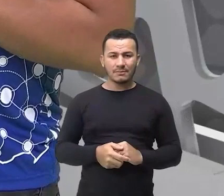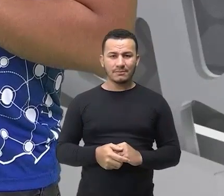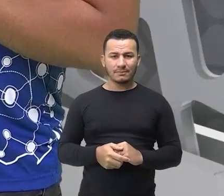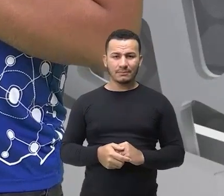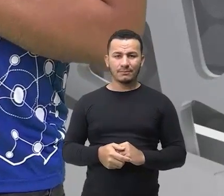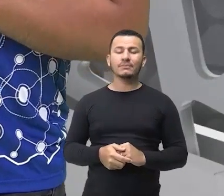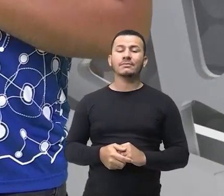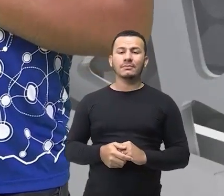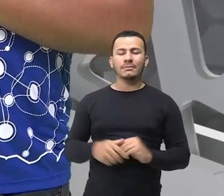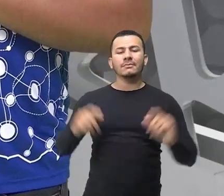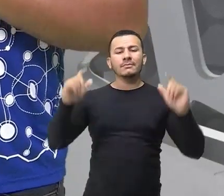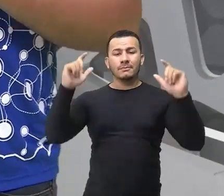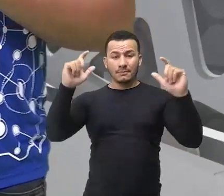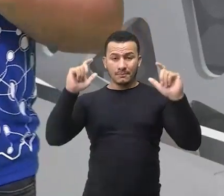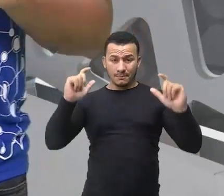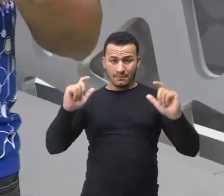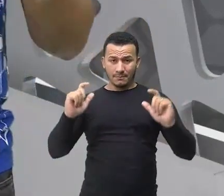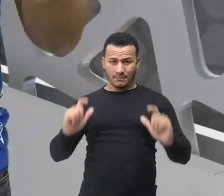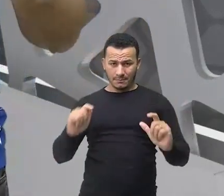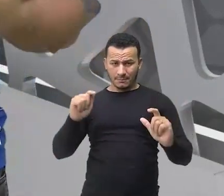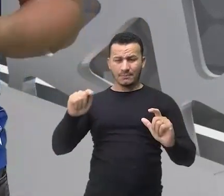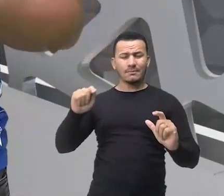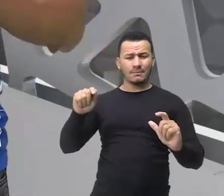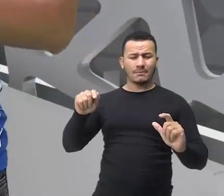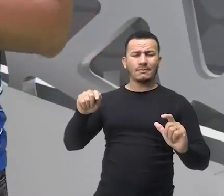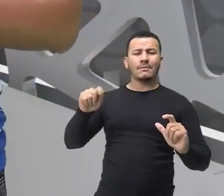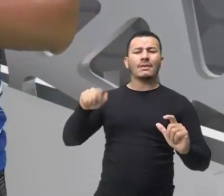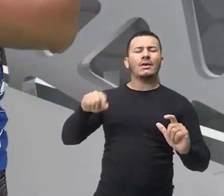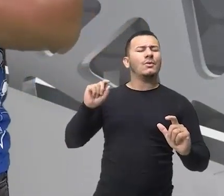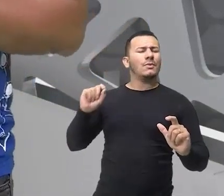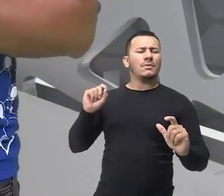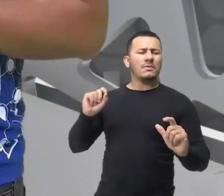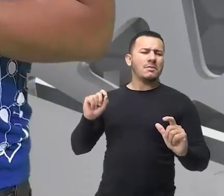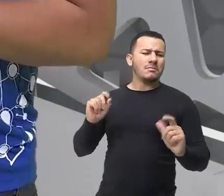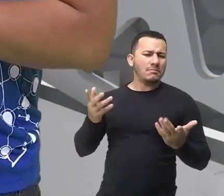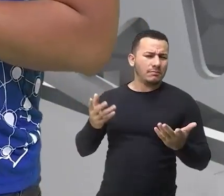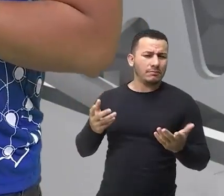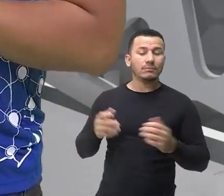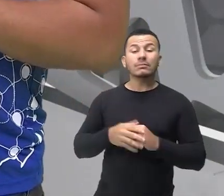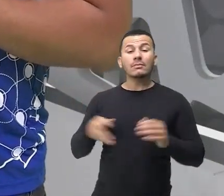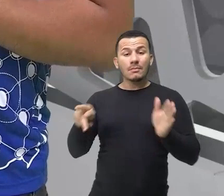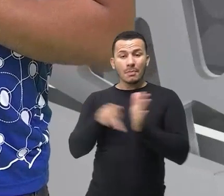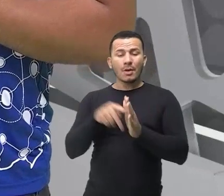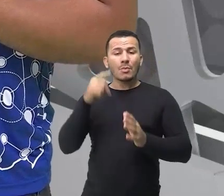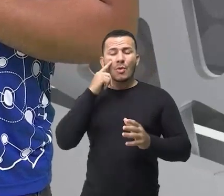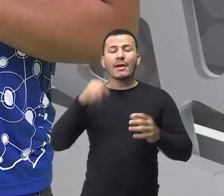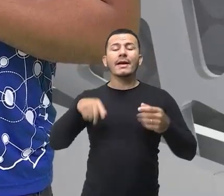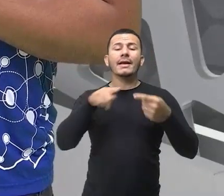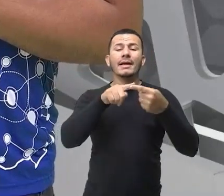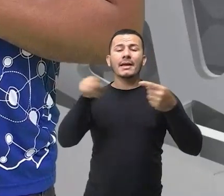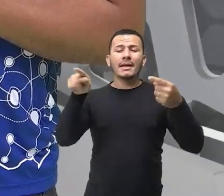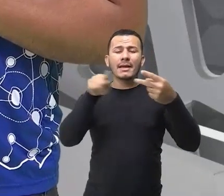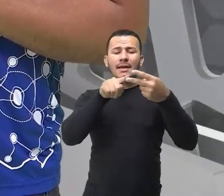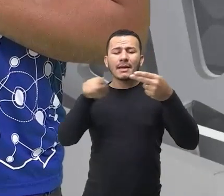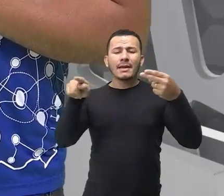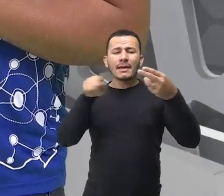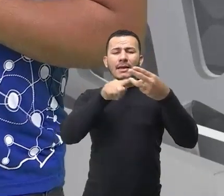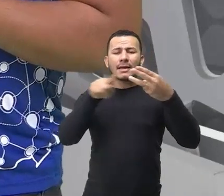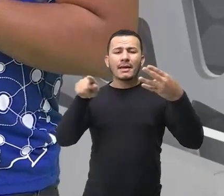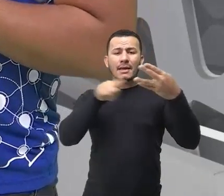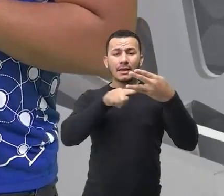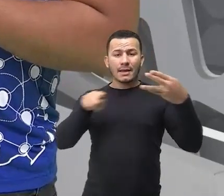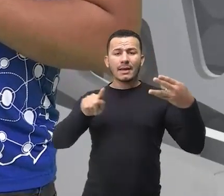que esses versos aqui, quando eu falo em versos, eu estou me referindo a cada linha desse